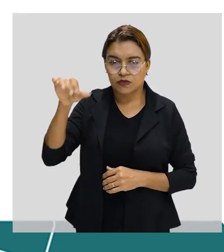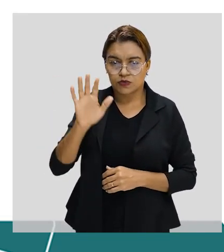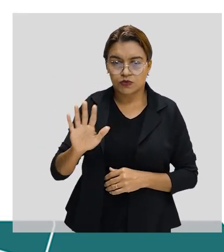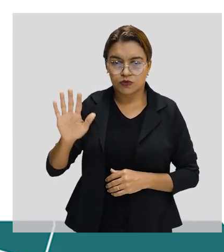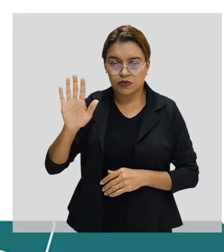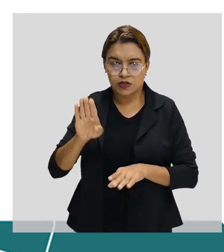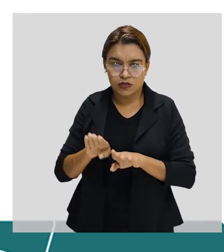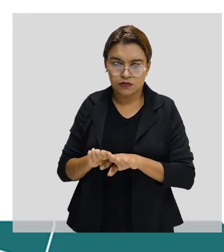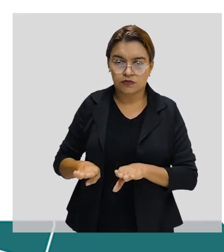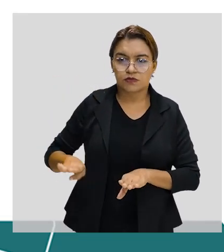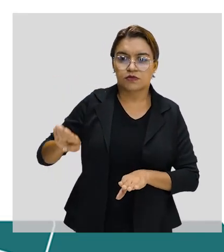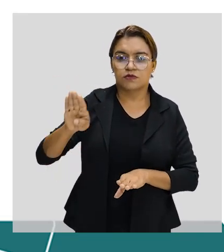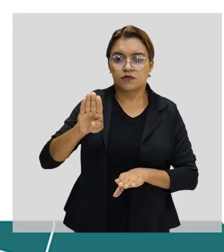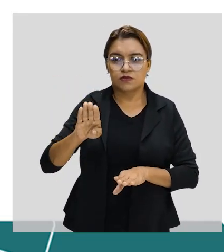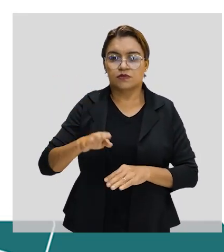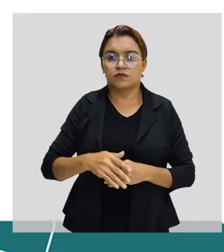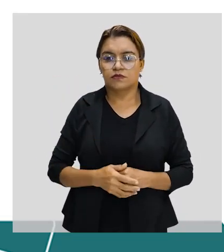exaltado.